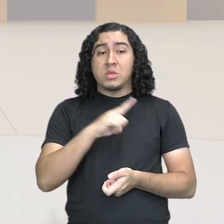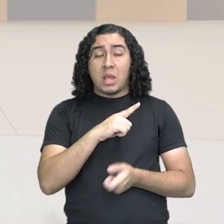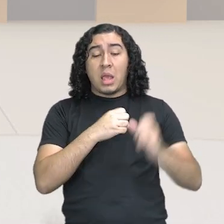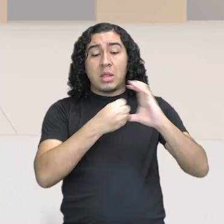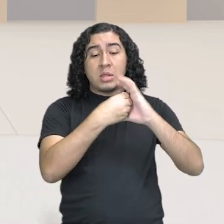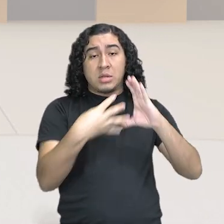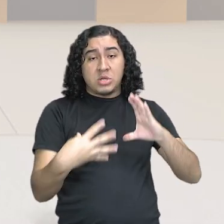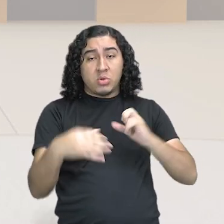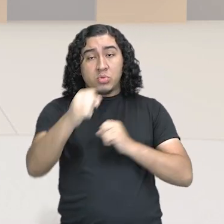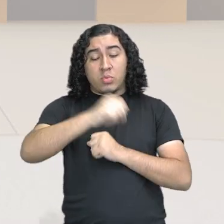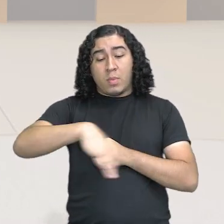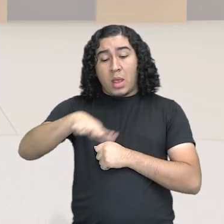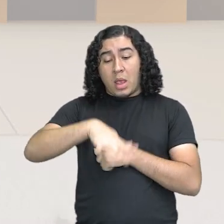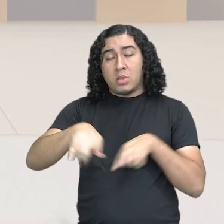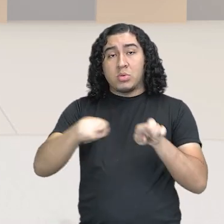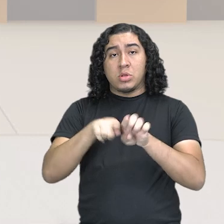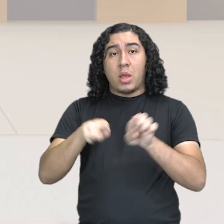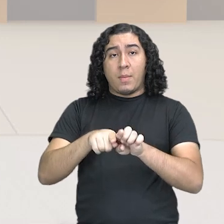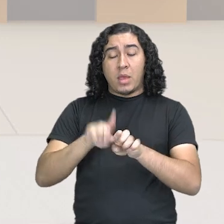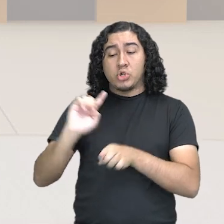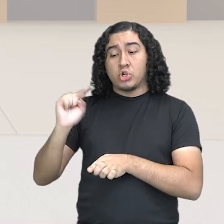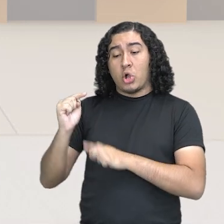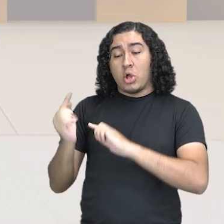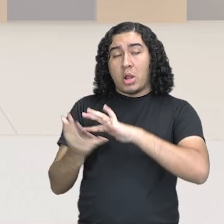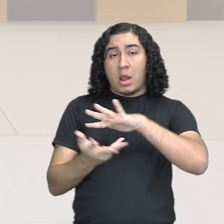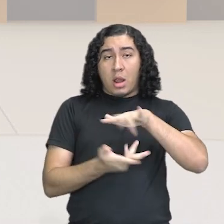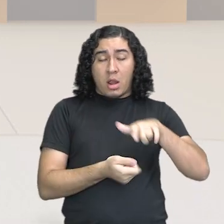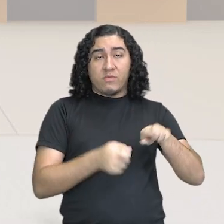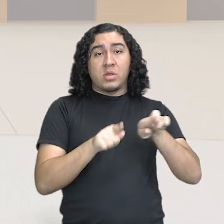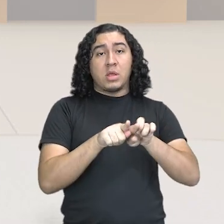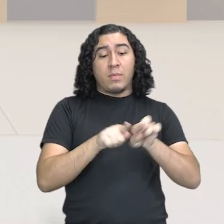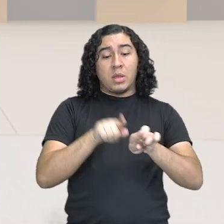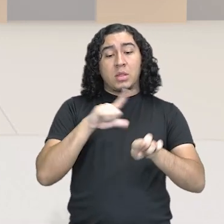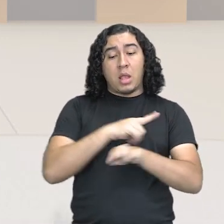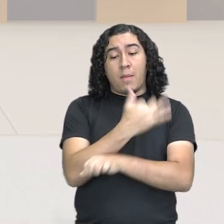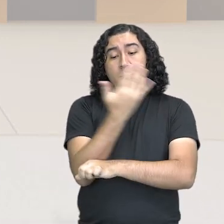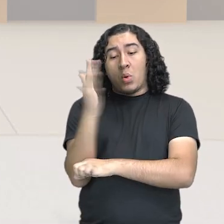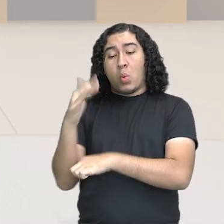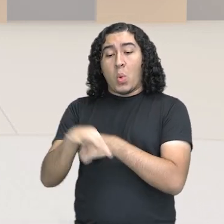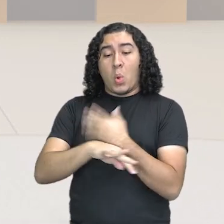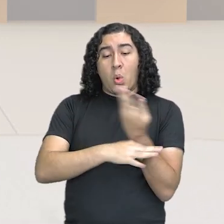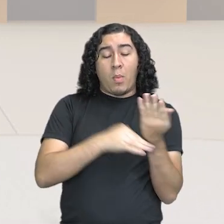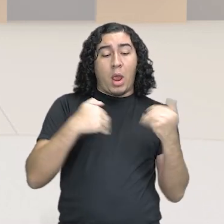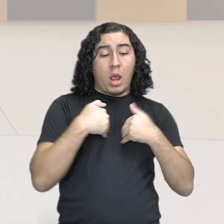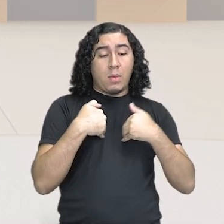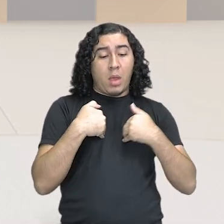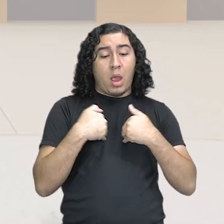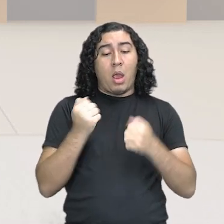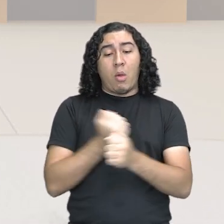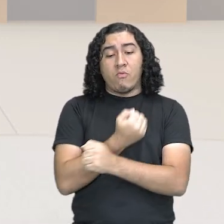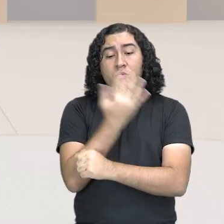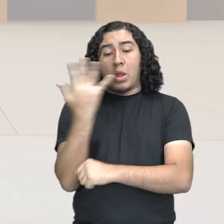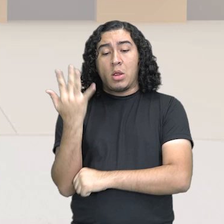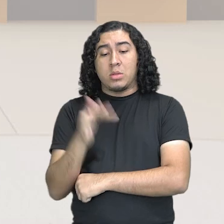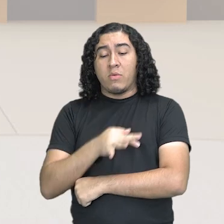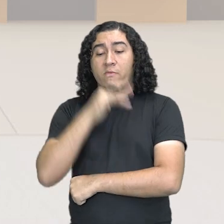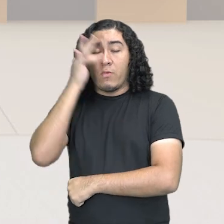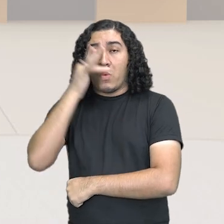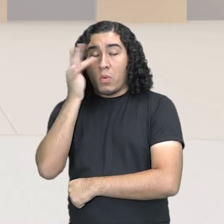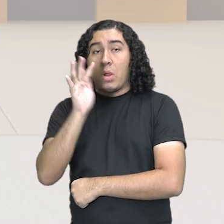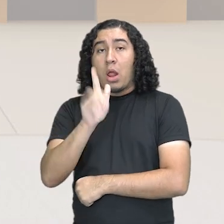físicas, geográficas, tem o seu bioma, tem a sua fauna, sua flora. Então a gente pode ver